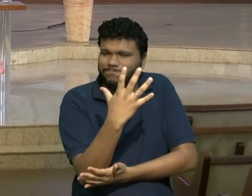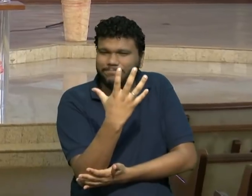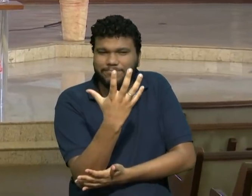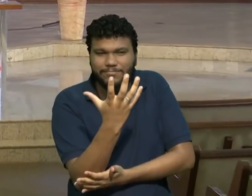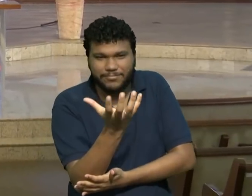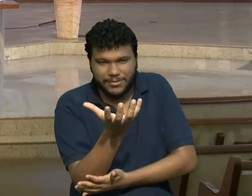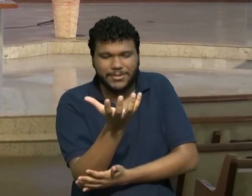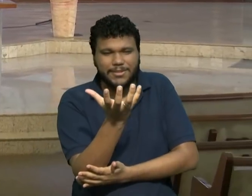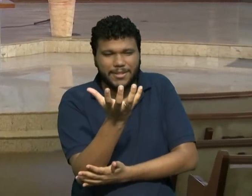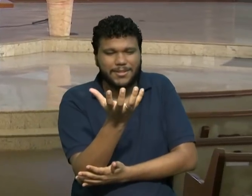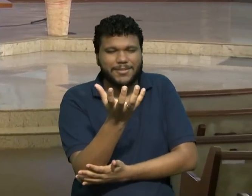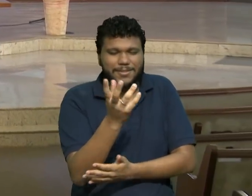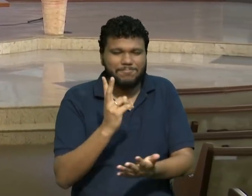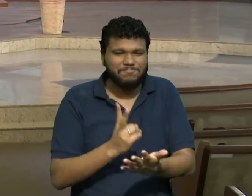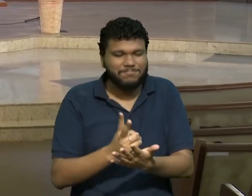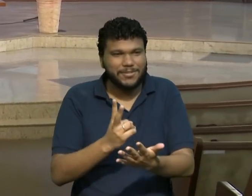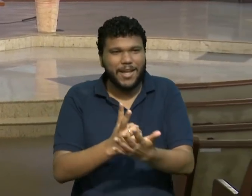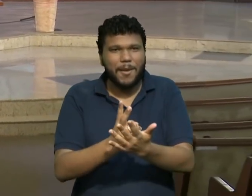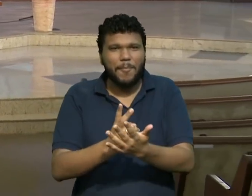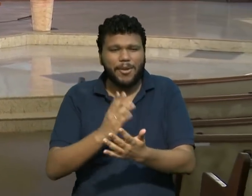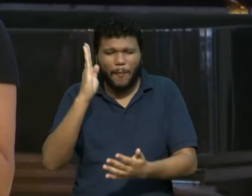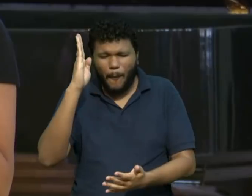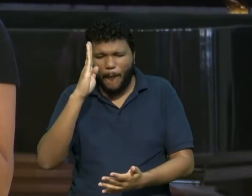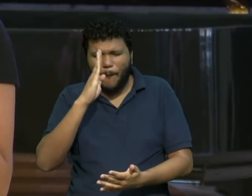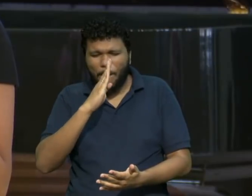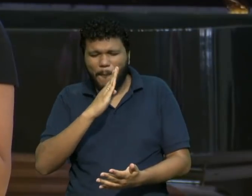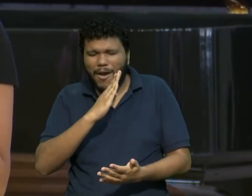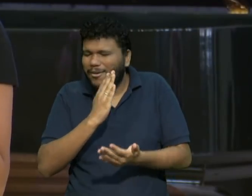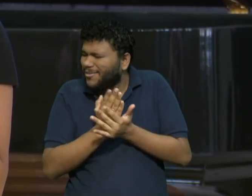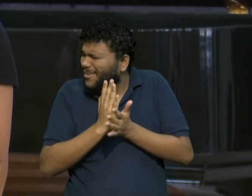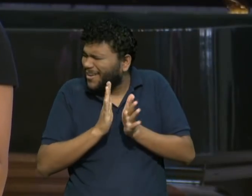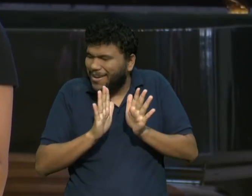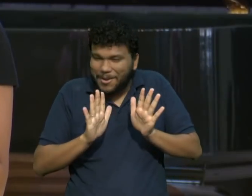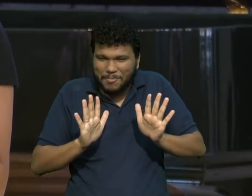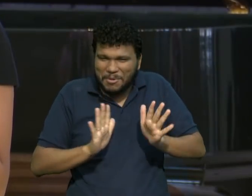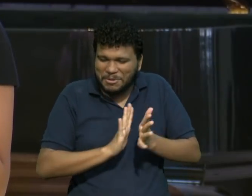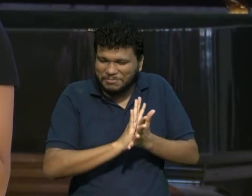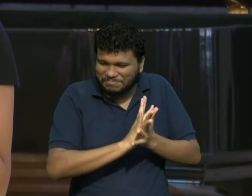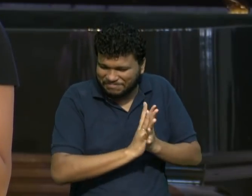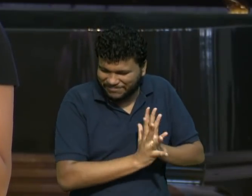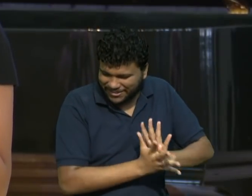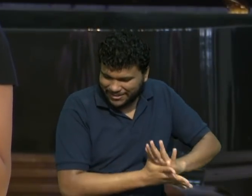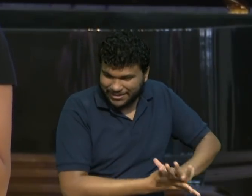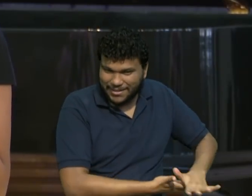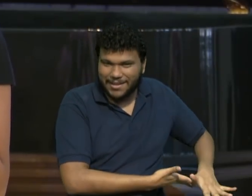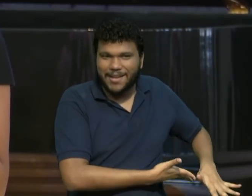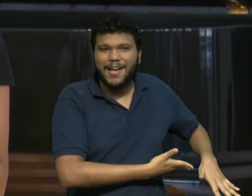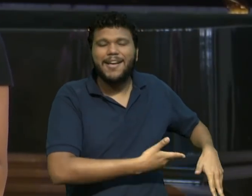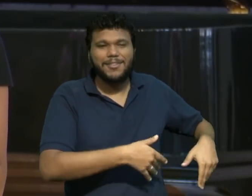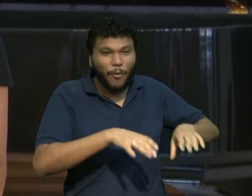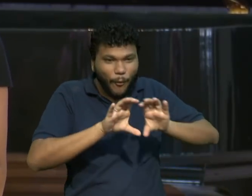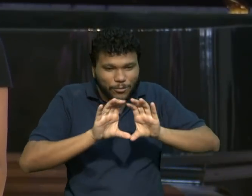sobrado o Novo Céu Novo